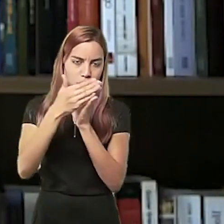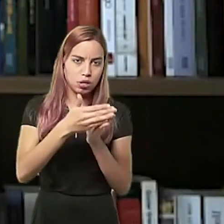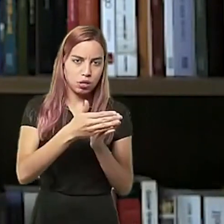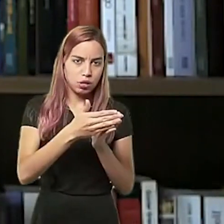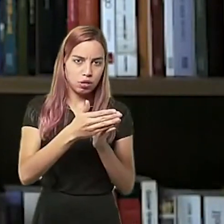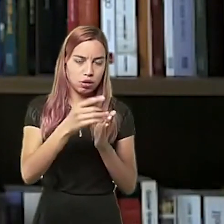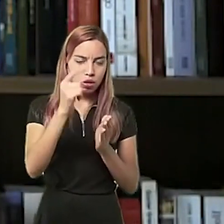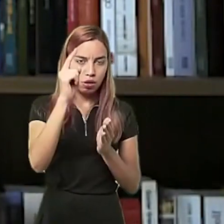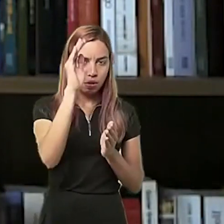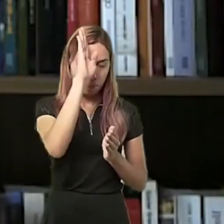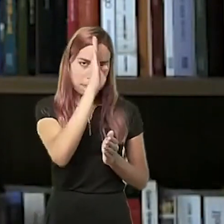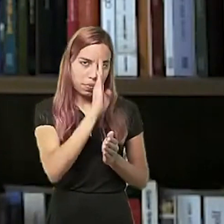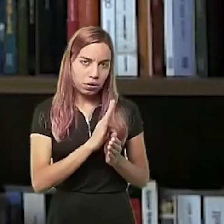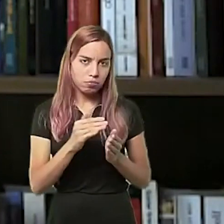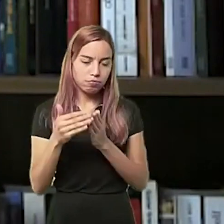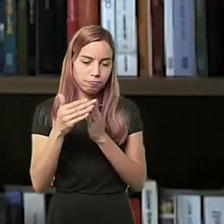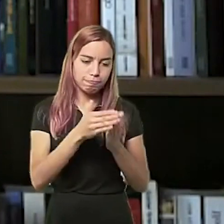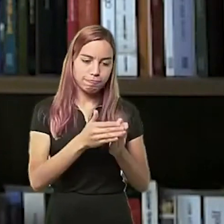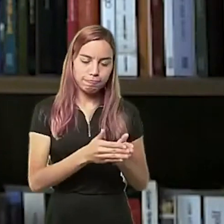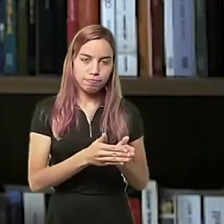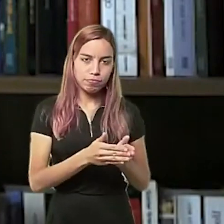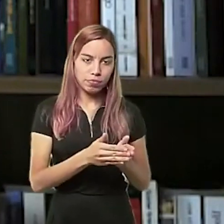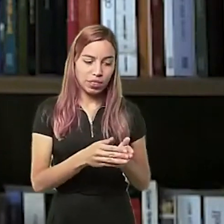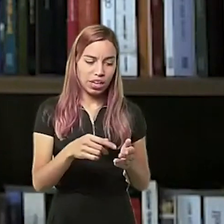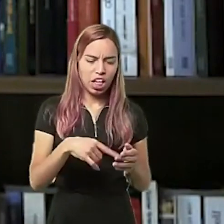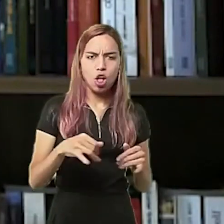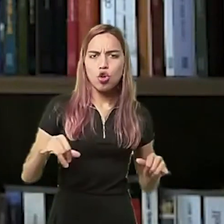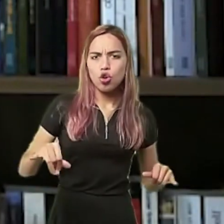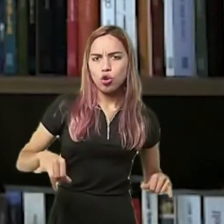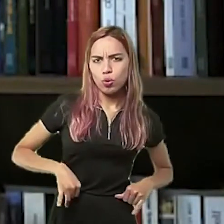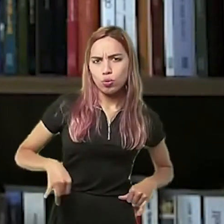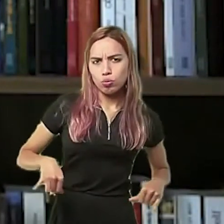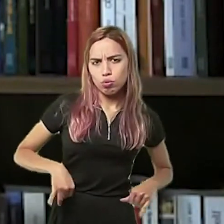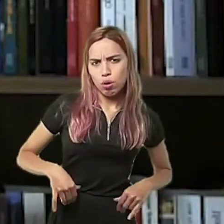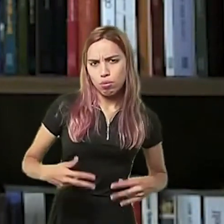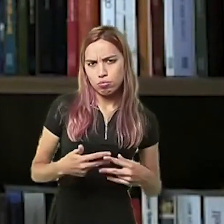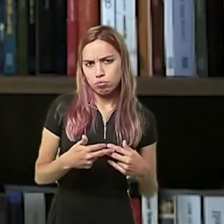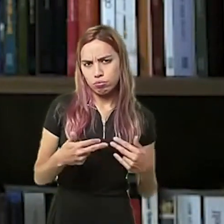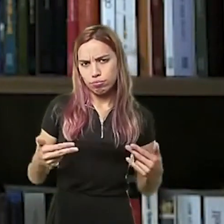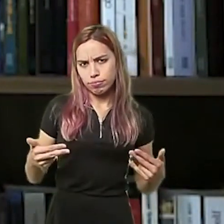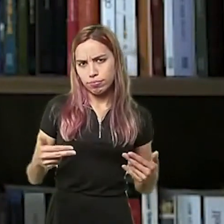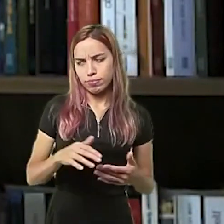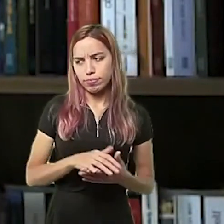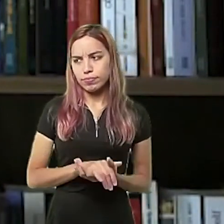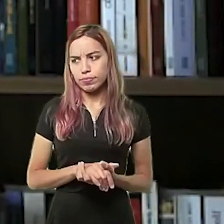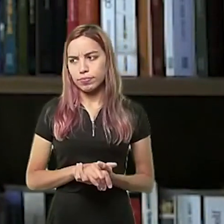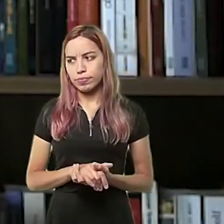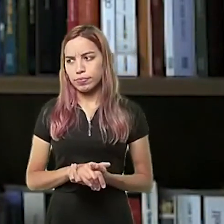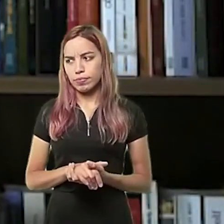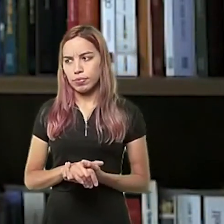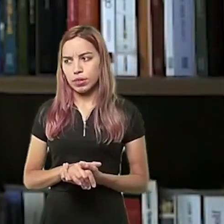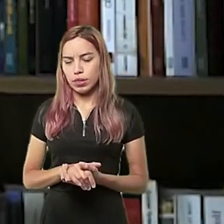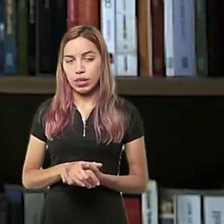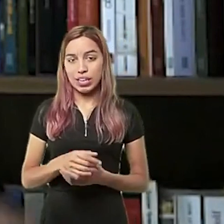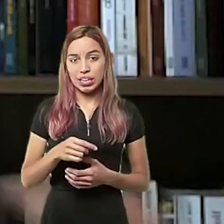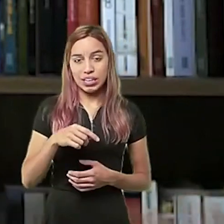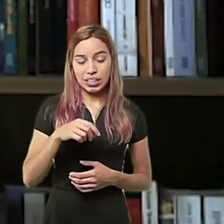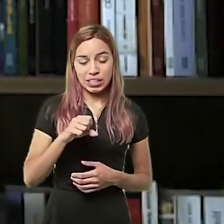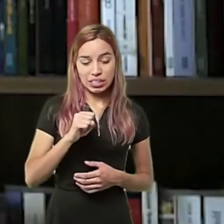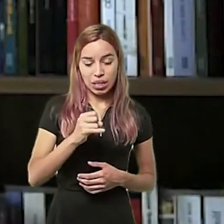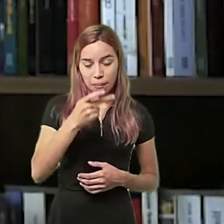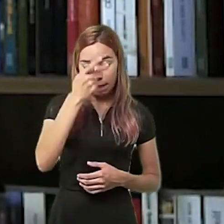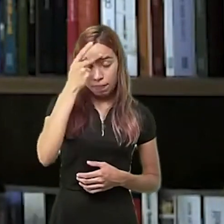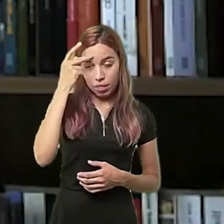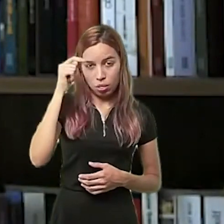enfrenta todas as dificuldades que o imigrante enfrenta ao chegar aqui, né? Ainda mais se ele é ilegal, né?